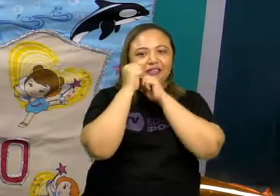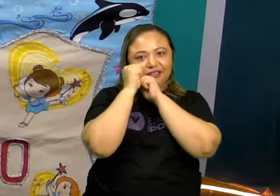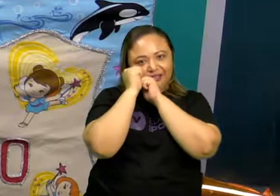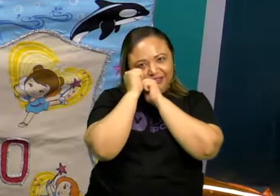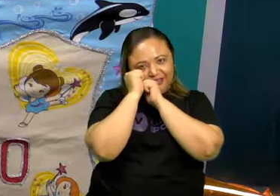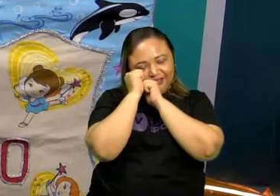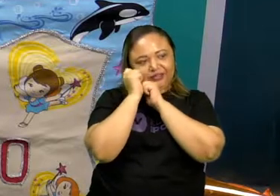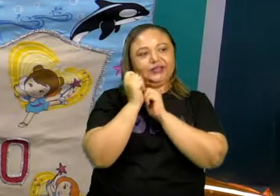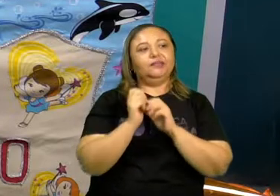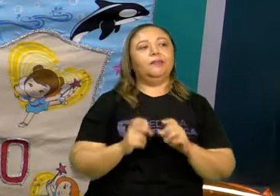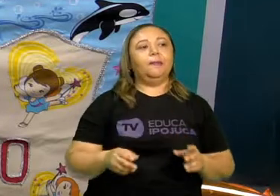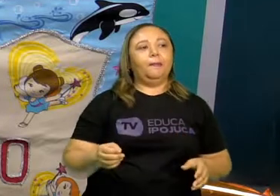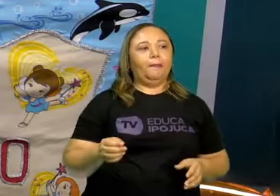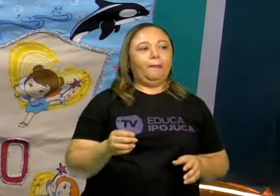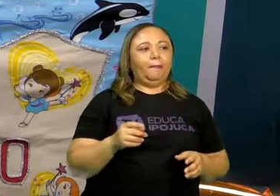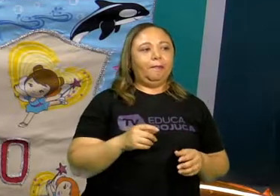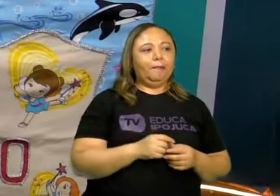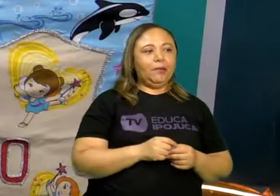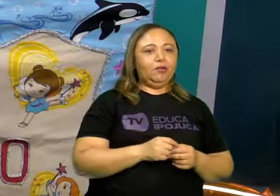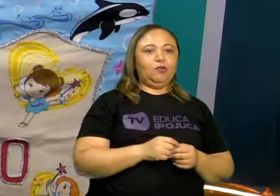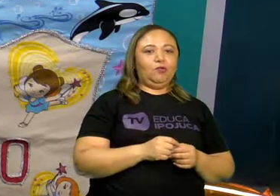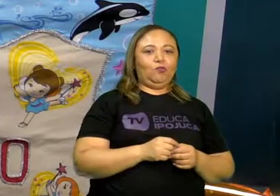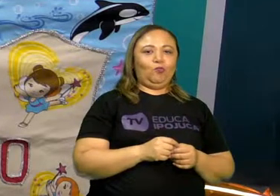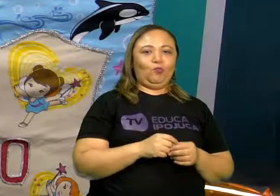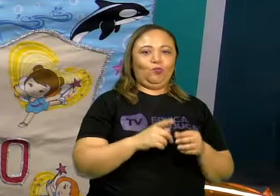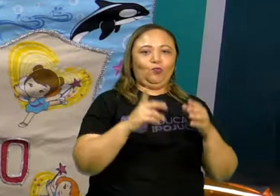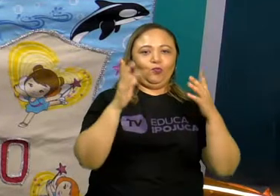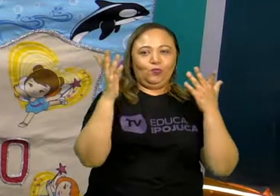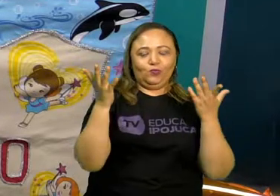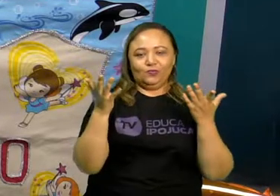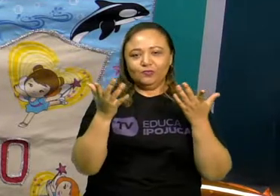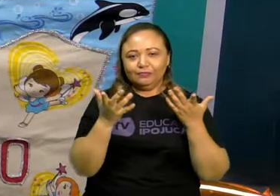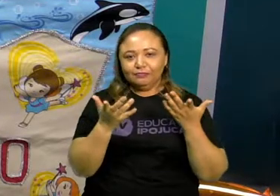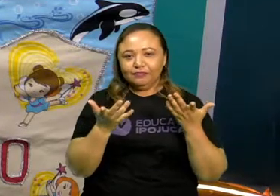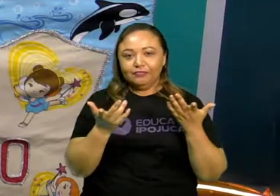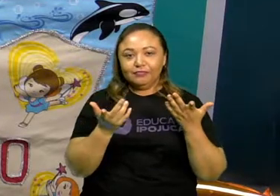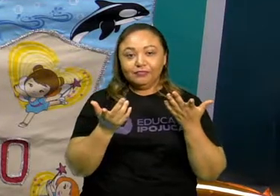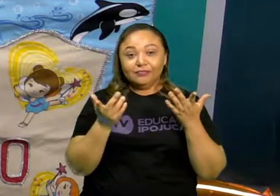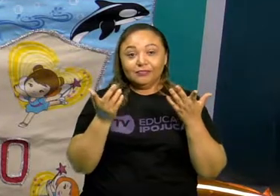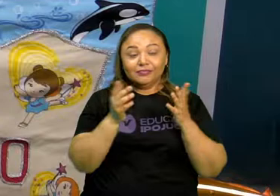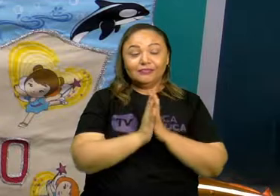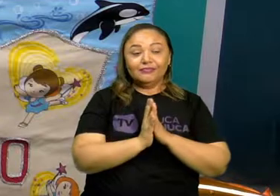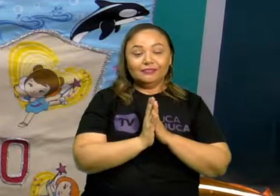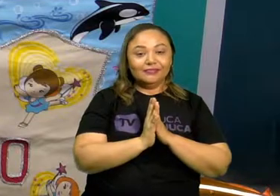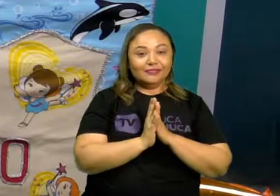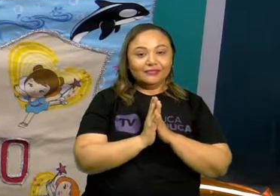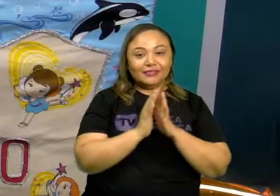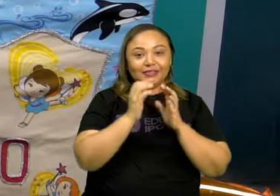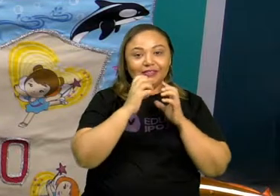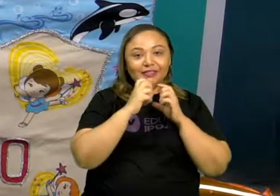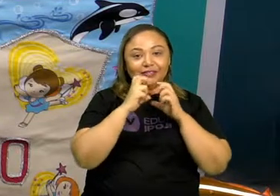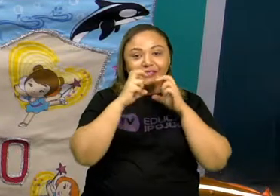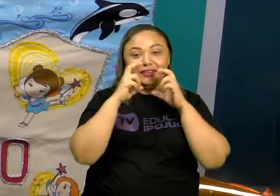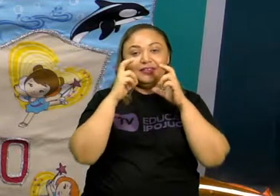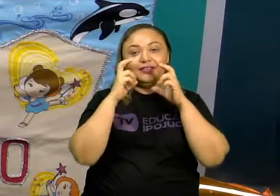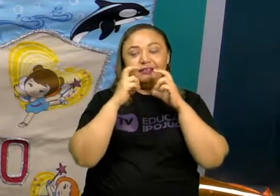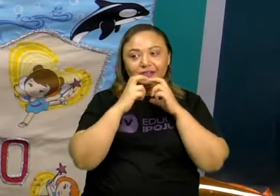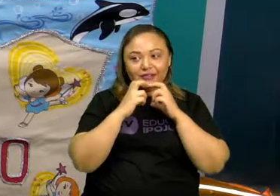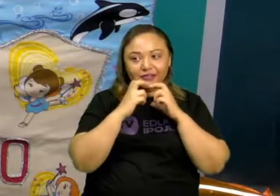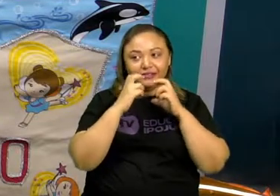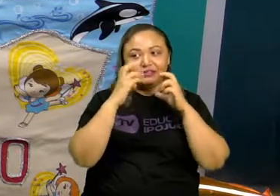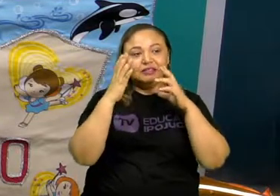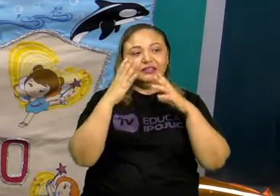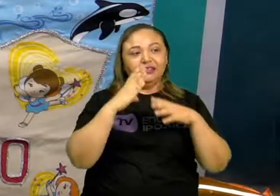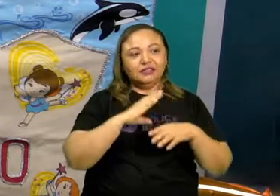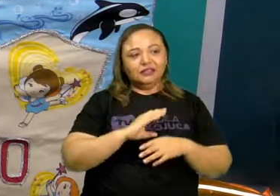Leiturinha? Ela dormiu, criançada. Ficou roncando na cama.